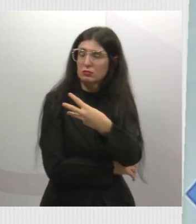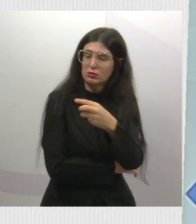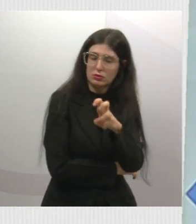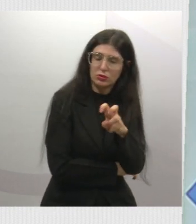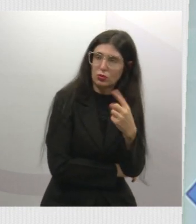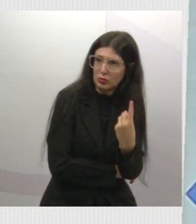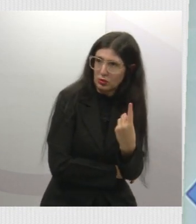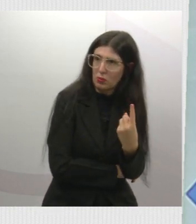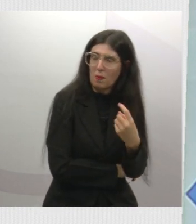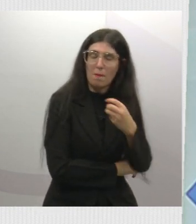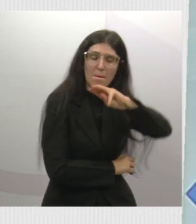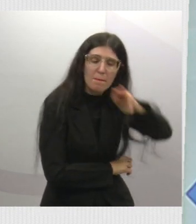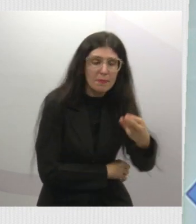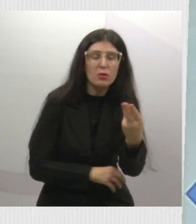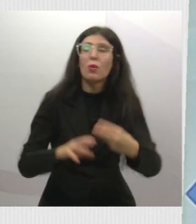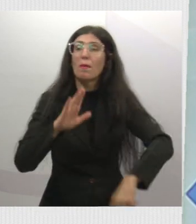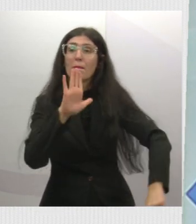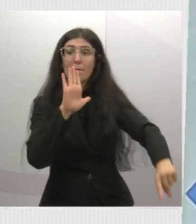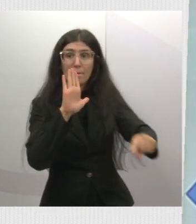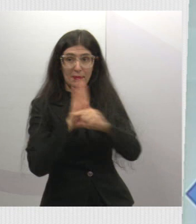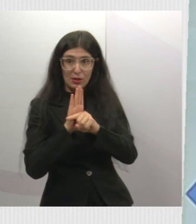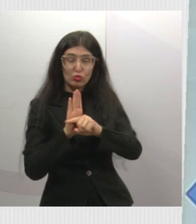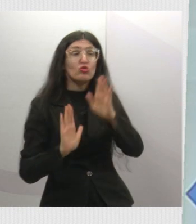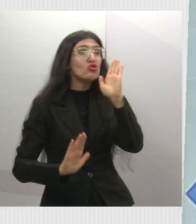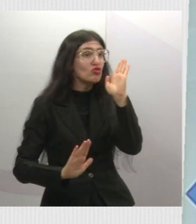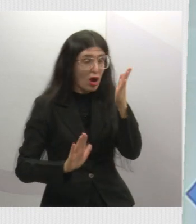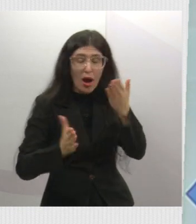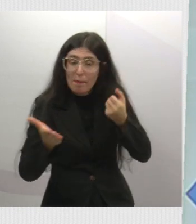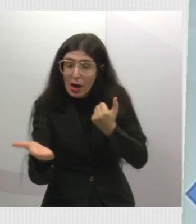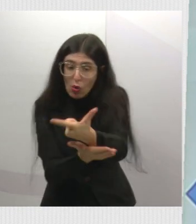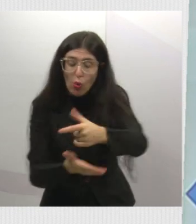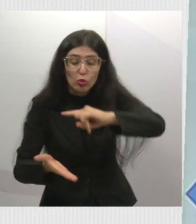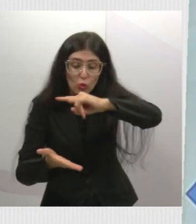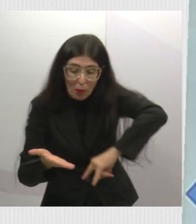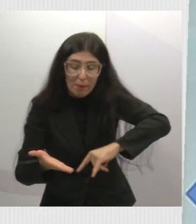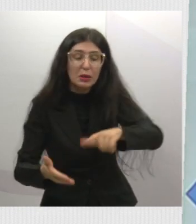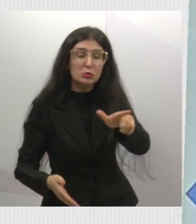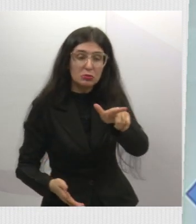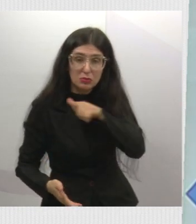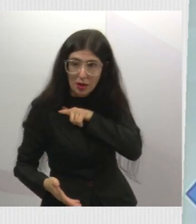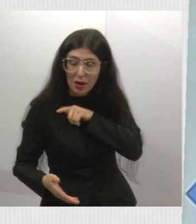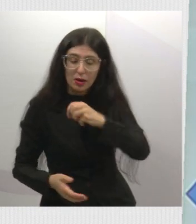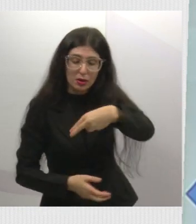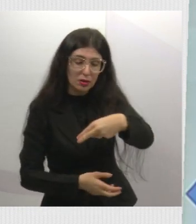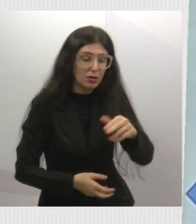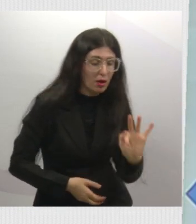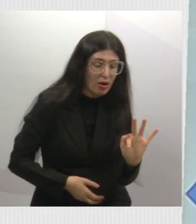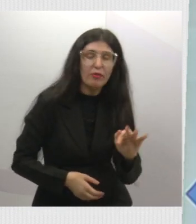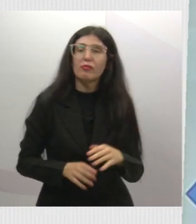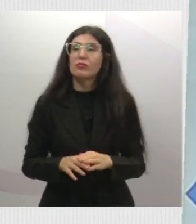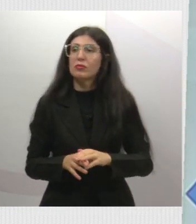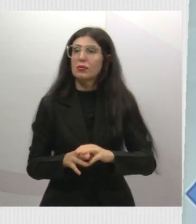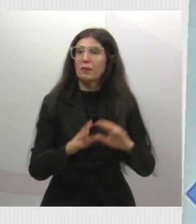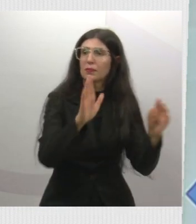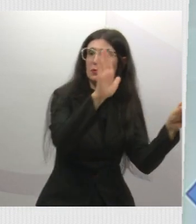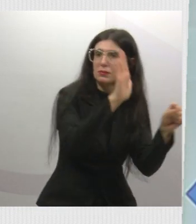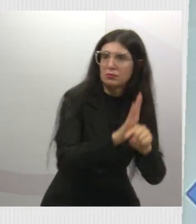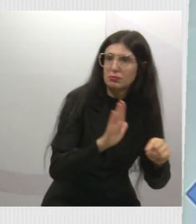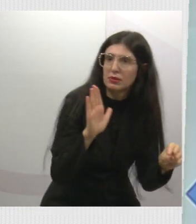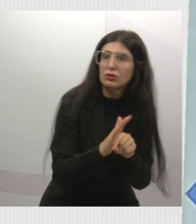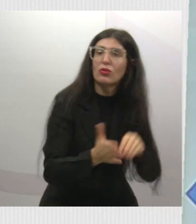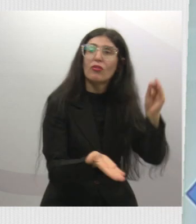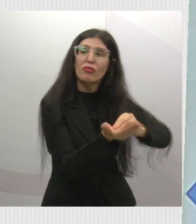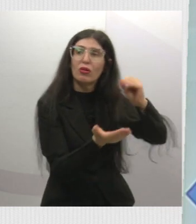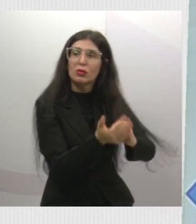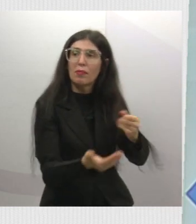menos as despesas pagas, o resto a pagar pago processado e não processado, sobrando 33 milhões